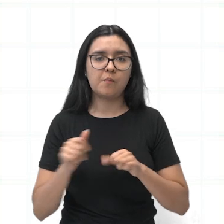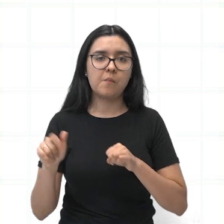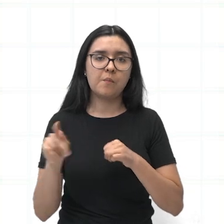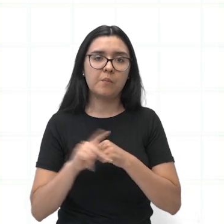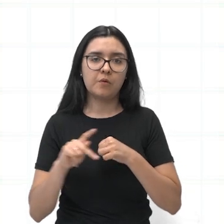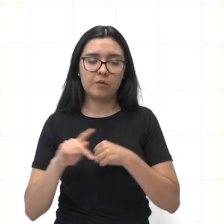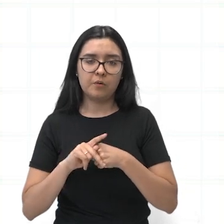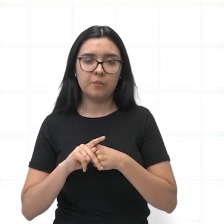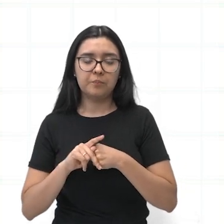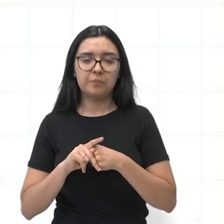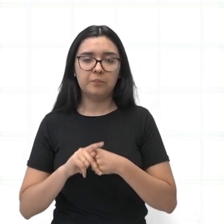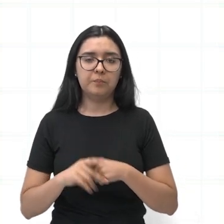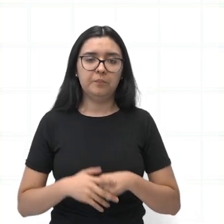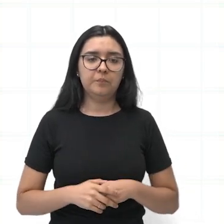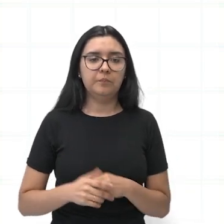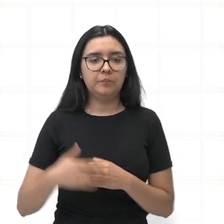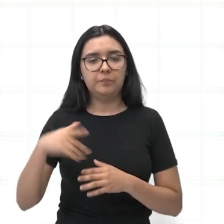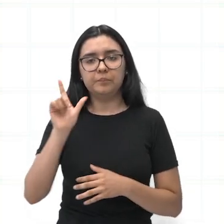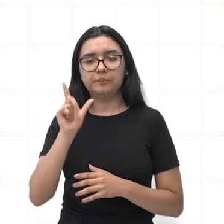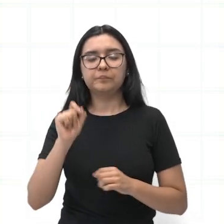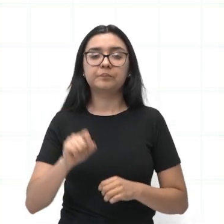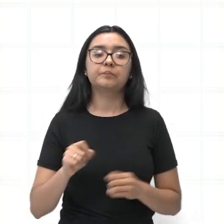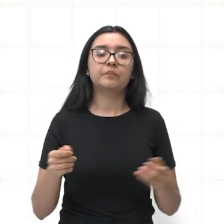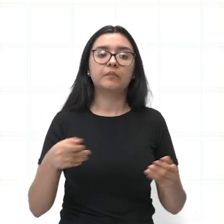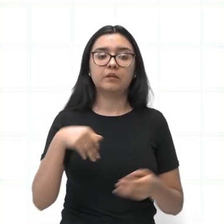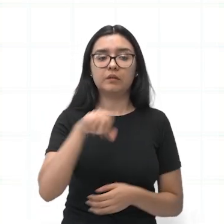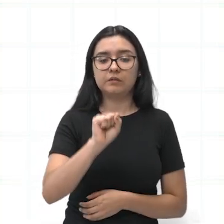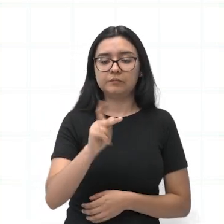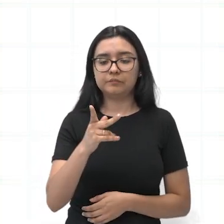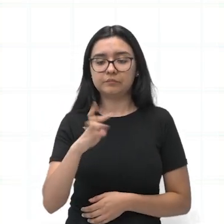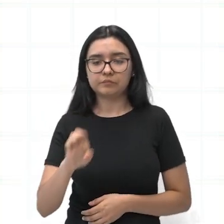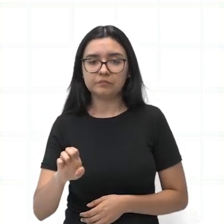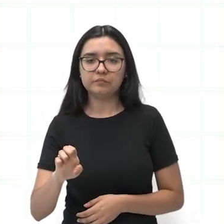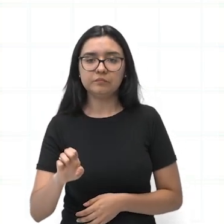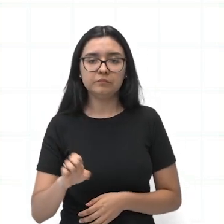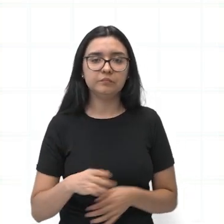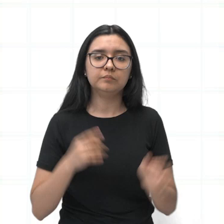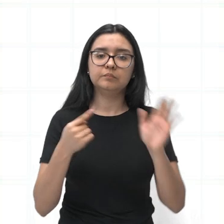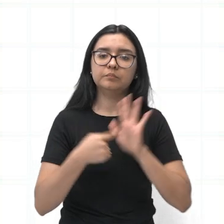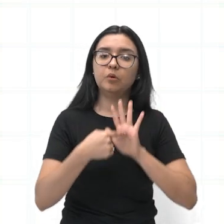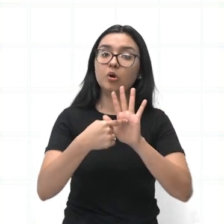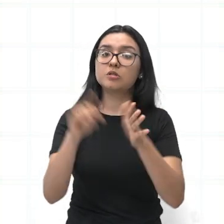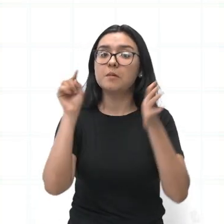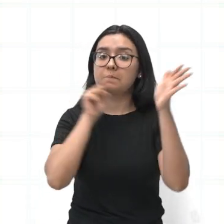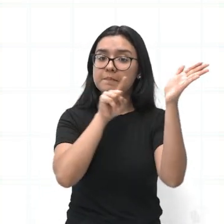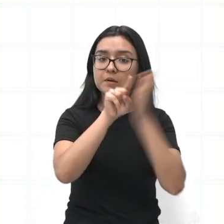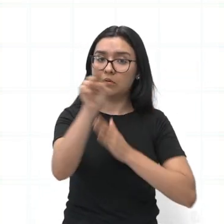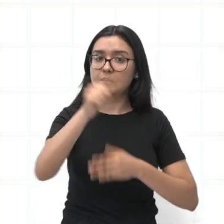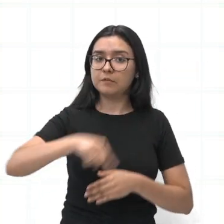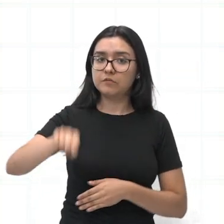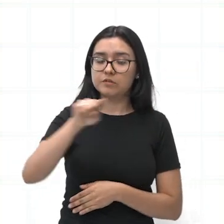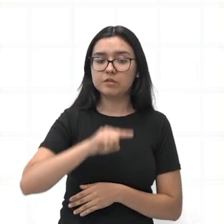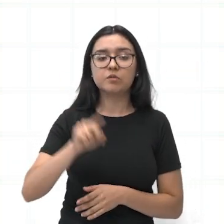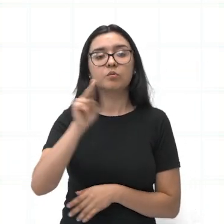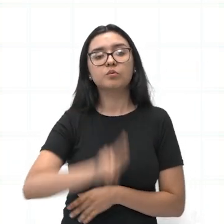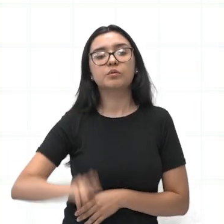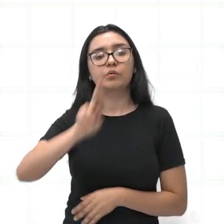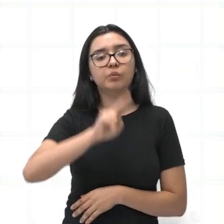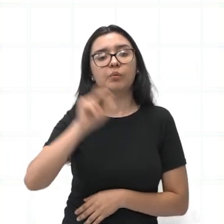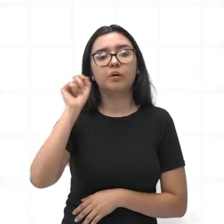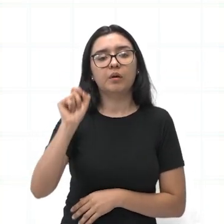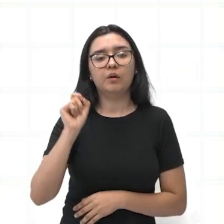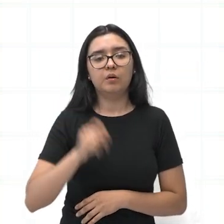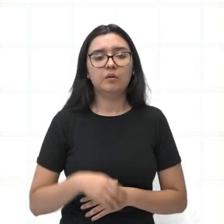né? Antes eu trabalhei com she, mostrei uma pergunta para vocês